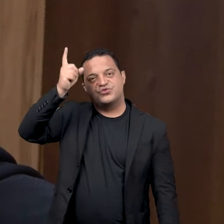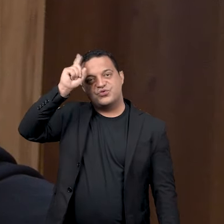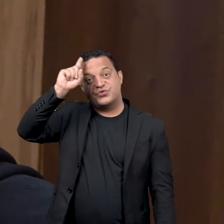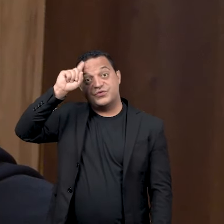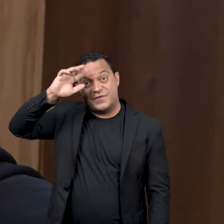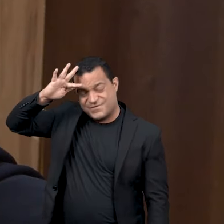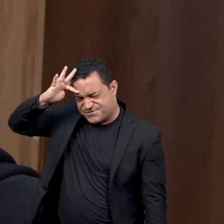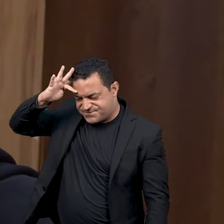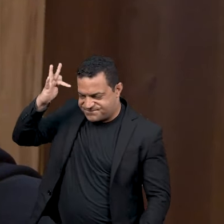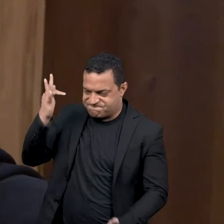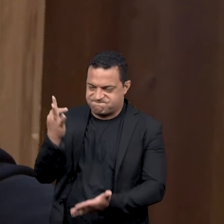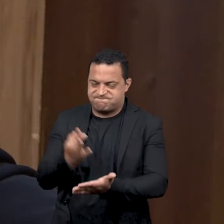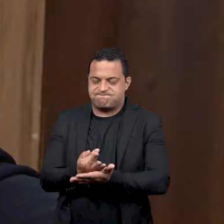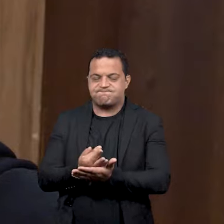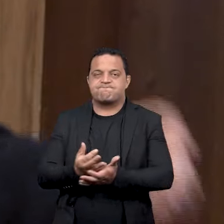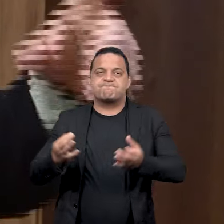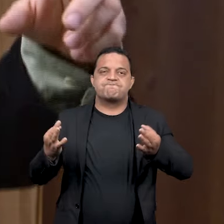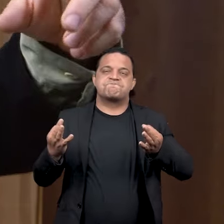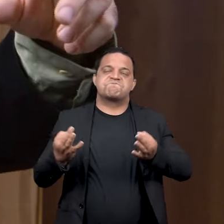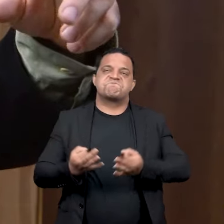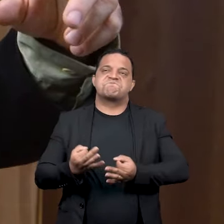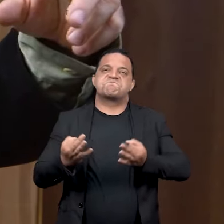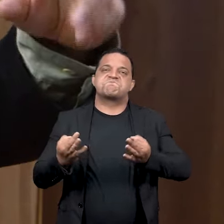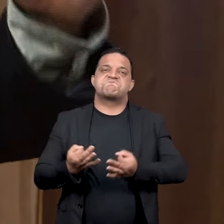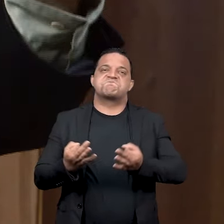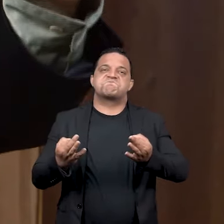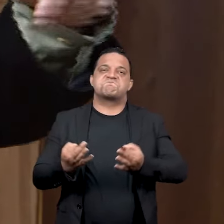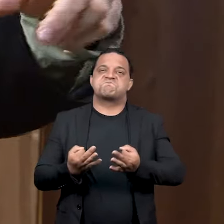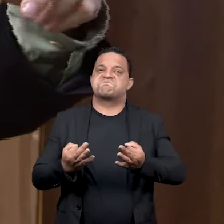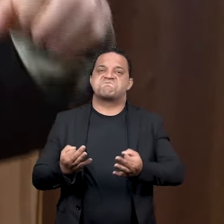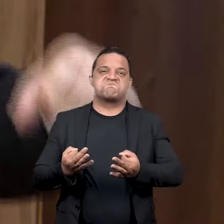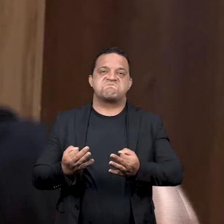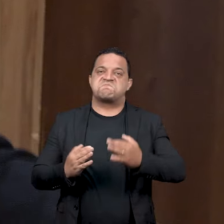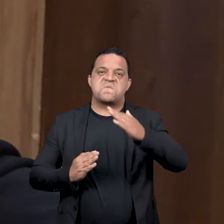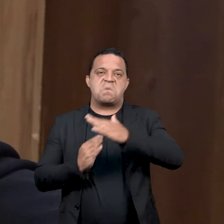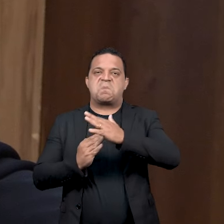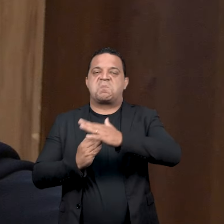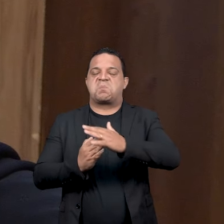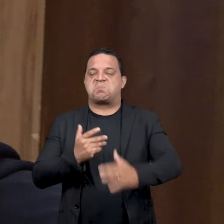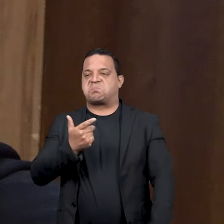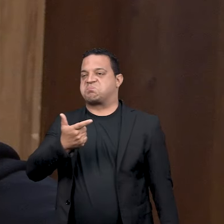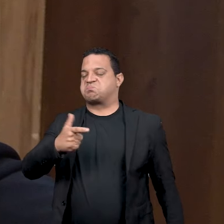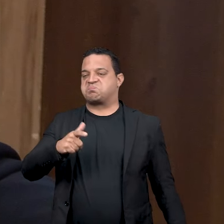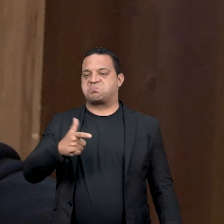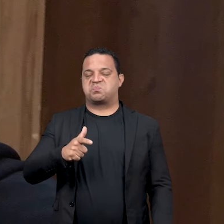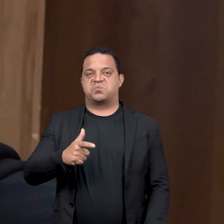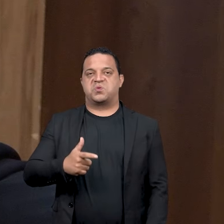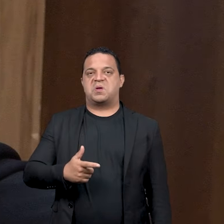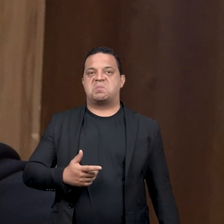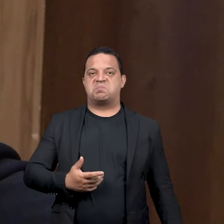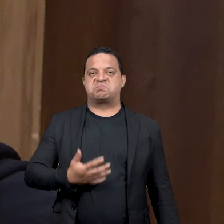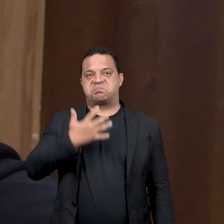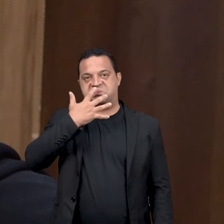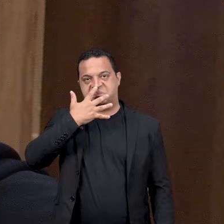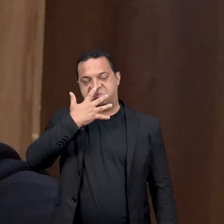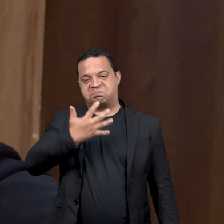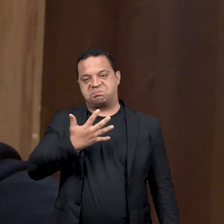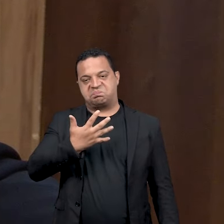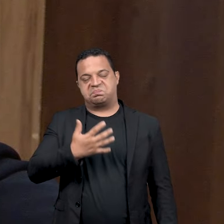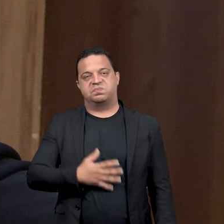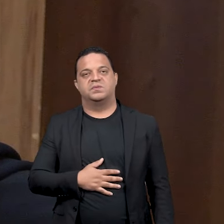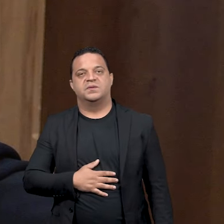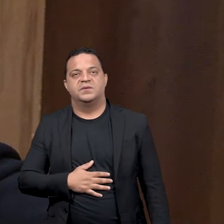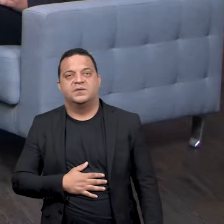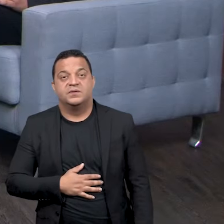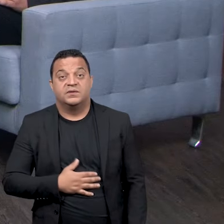vitórias todos os dias. Glória a Deus. E de uma fé, Abel, que imensurável. Glória a Jesus. Uma serva do Senhor